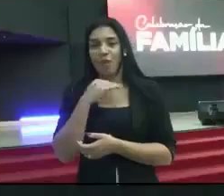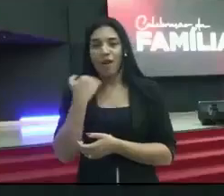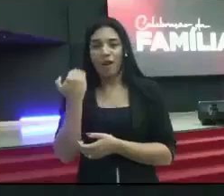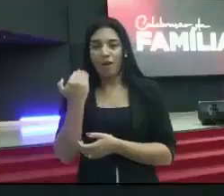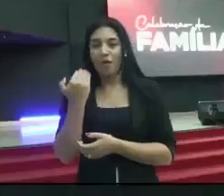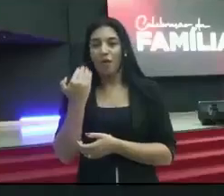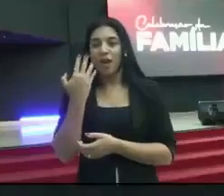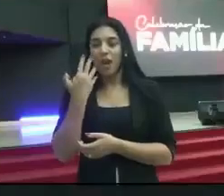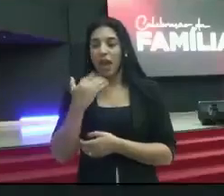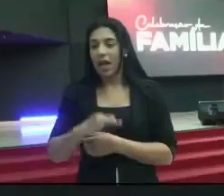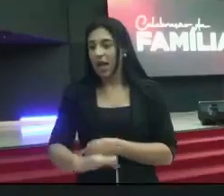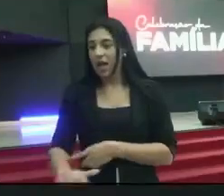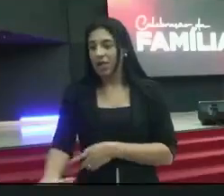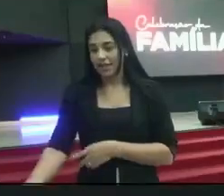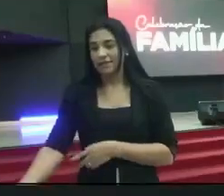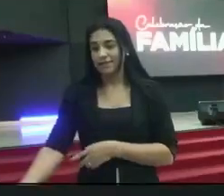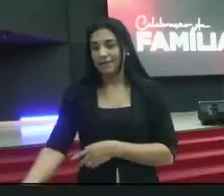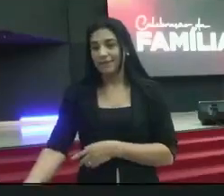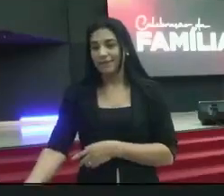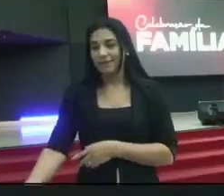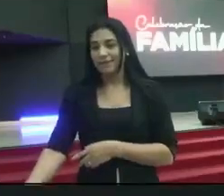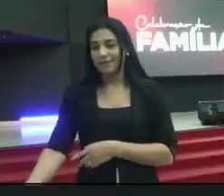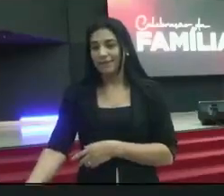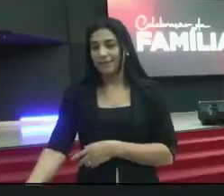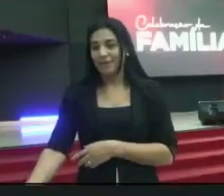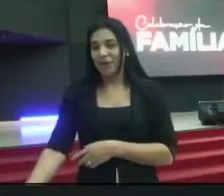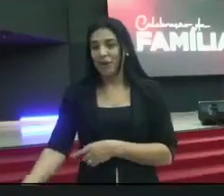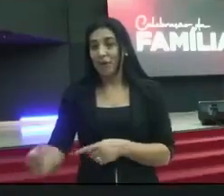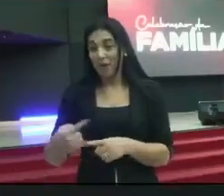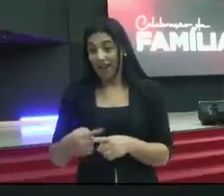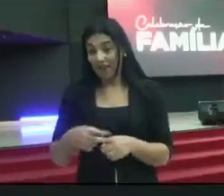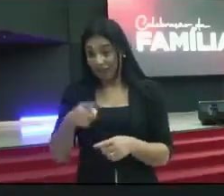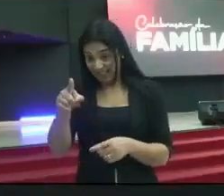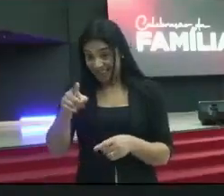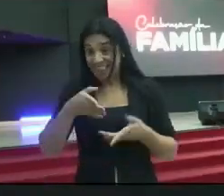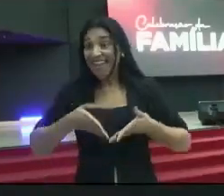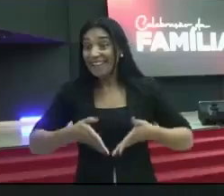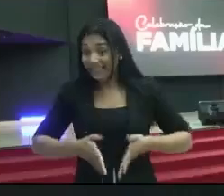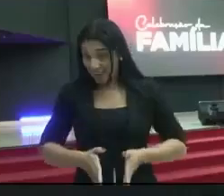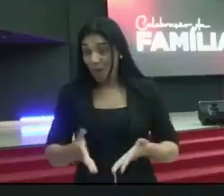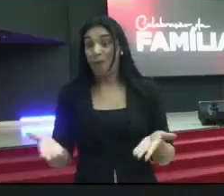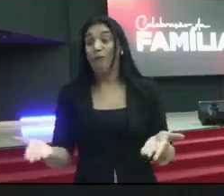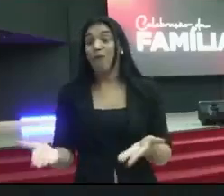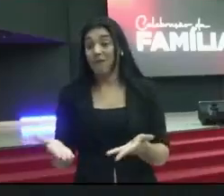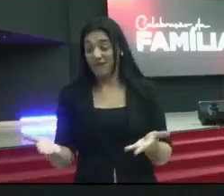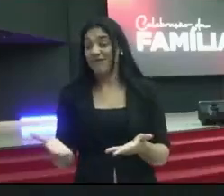morreram quando eram crianças. Para que você chegasse aqui hoje,